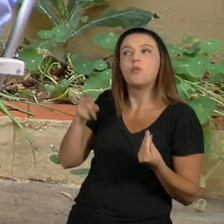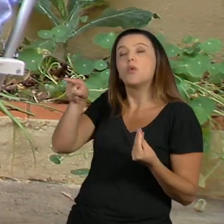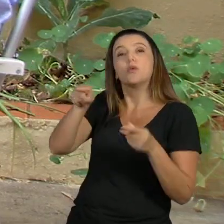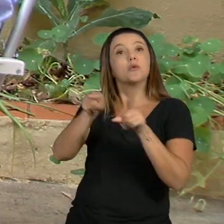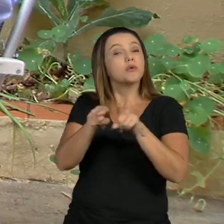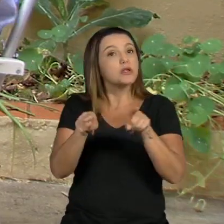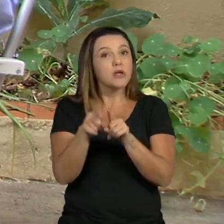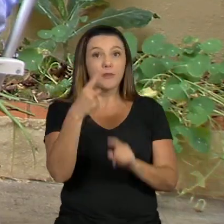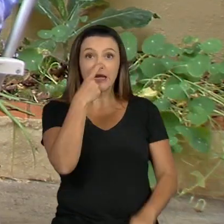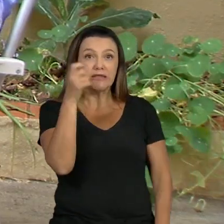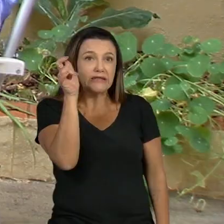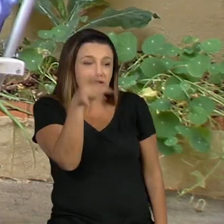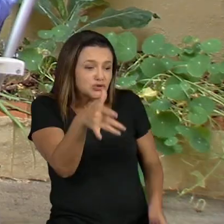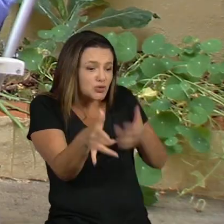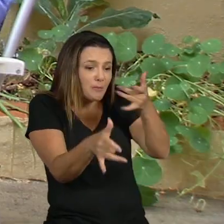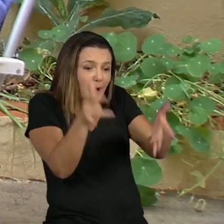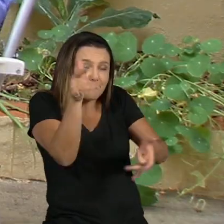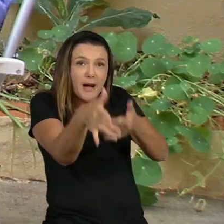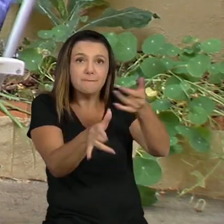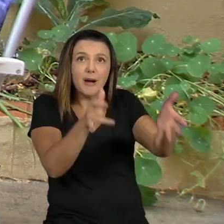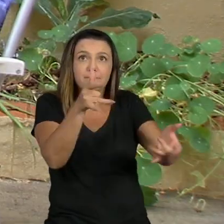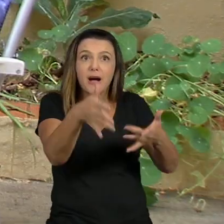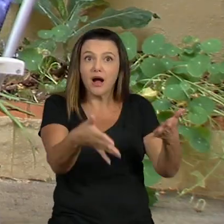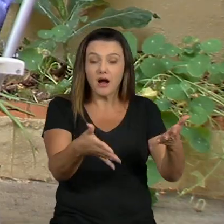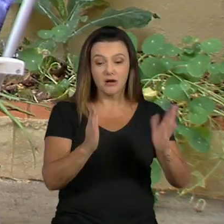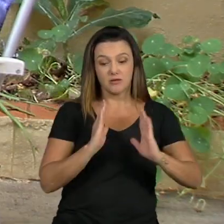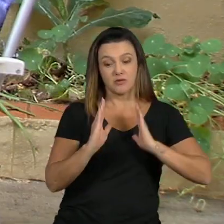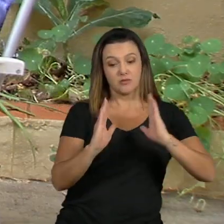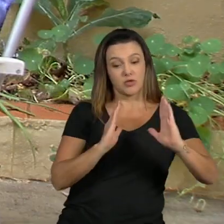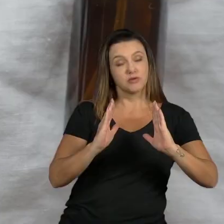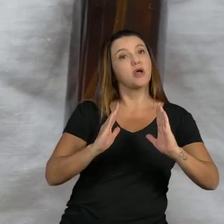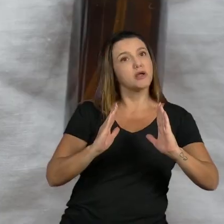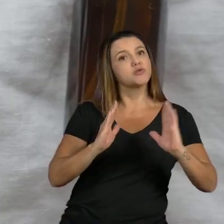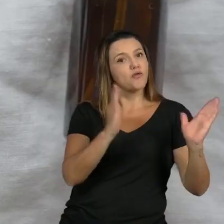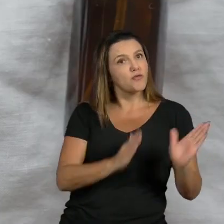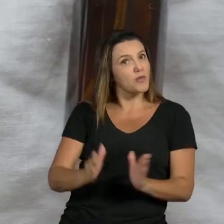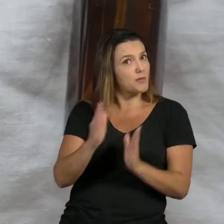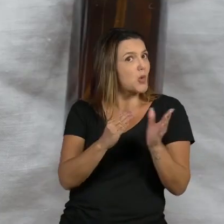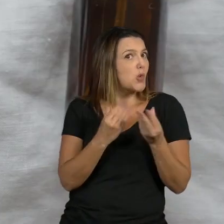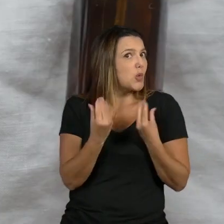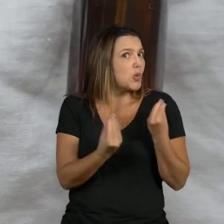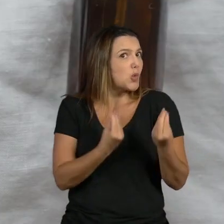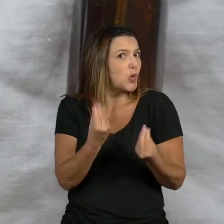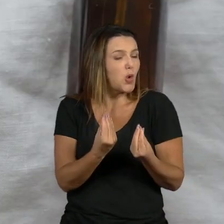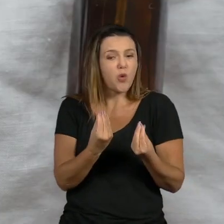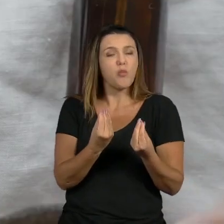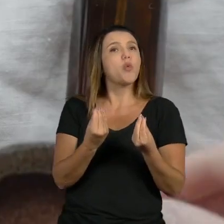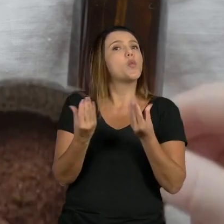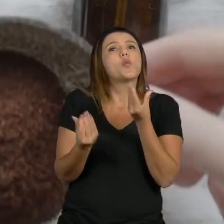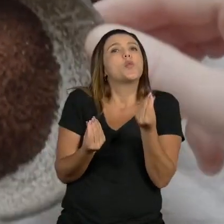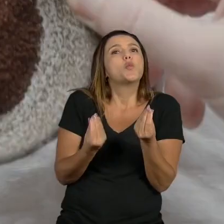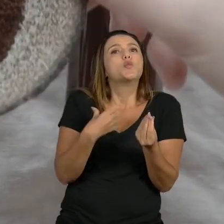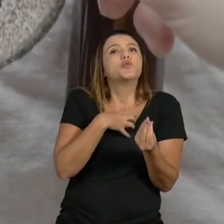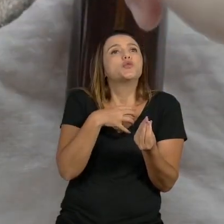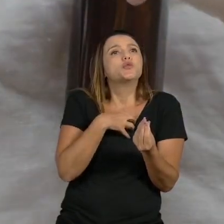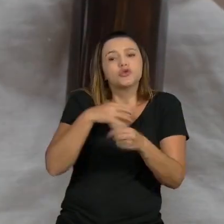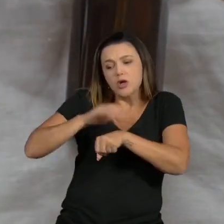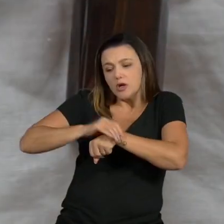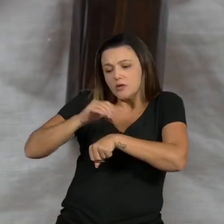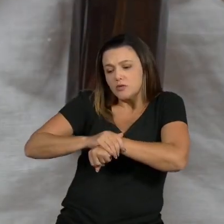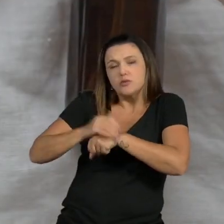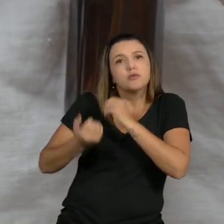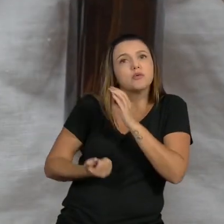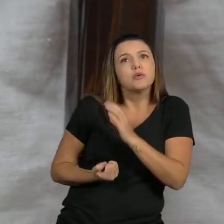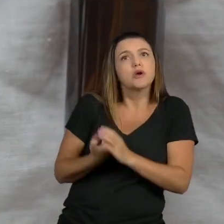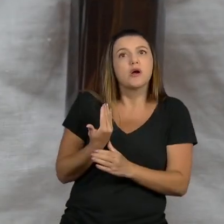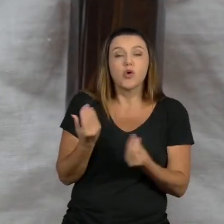lixo, de rejeitos no meio ambiente durante o processo de fabricação, que tipo de fórmula está criando, qual é o menor impacto